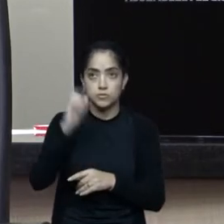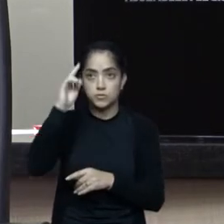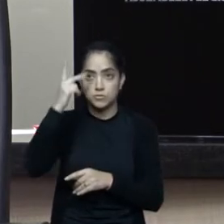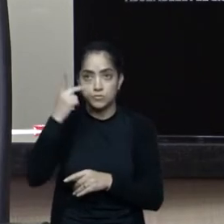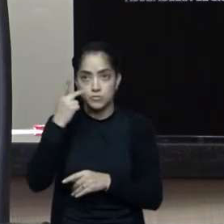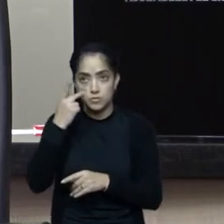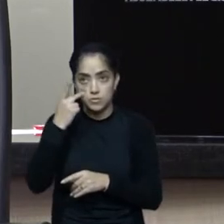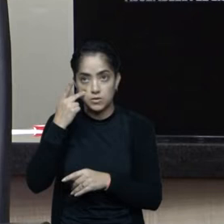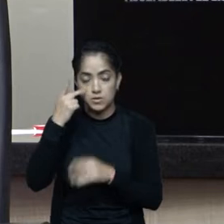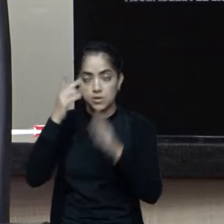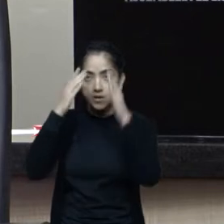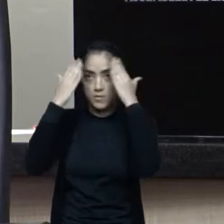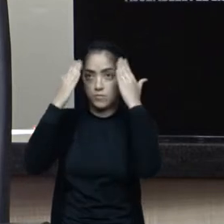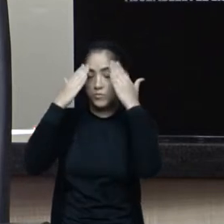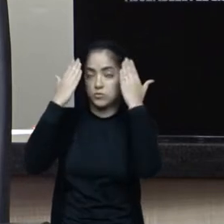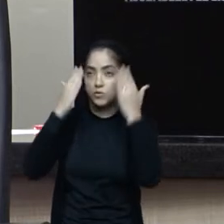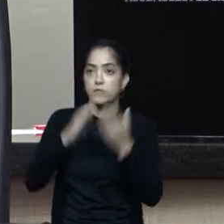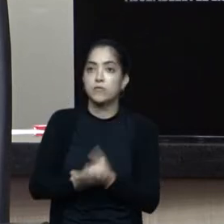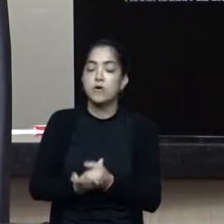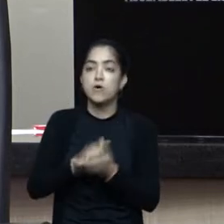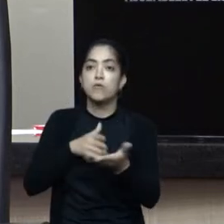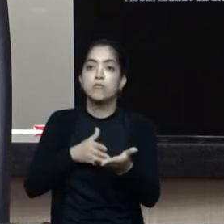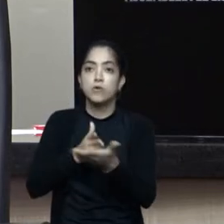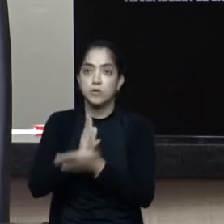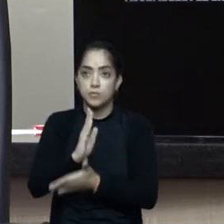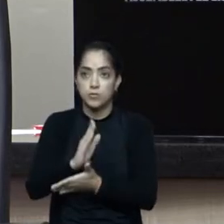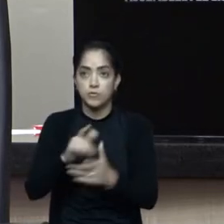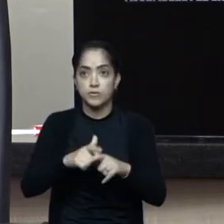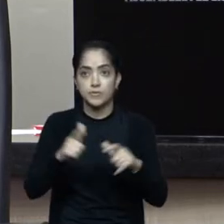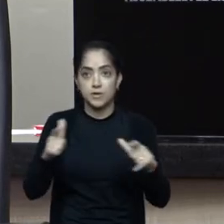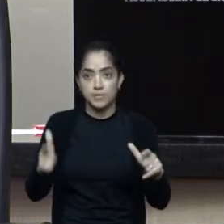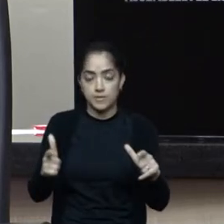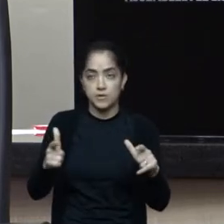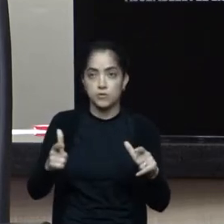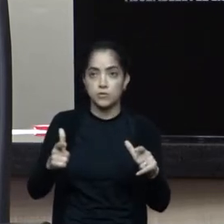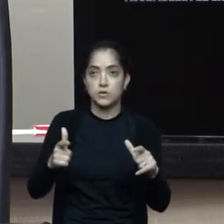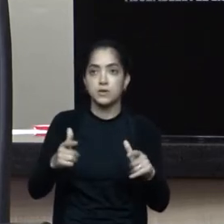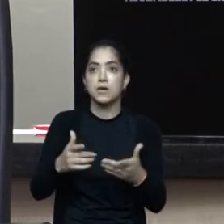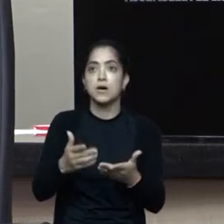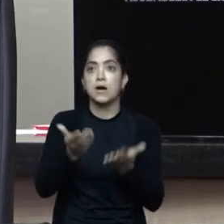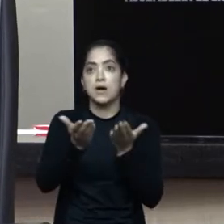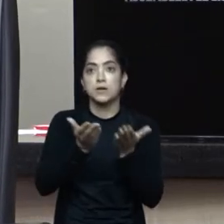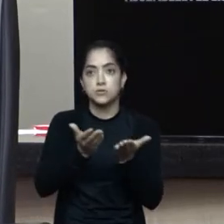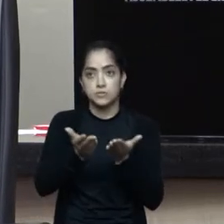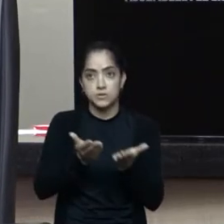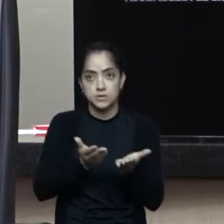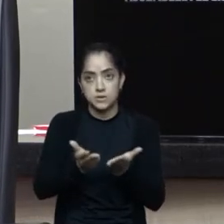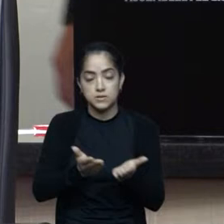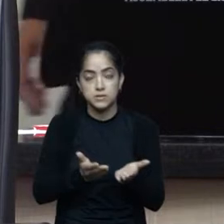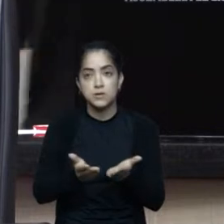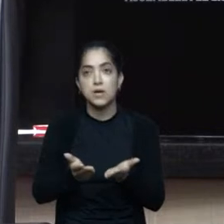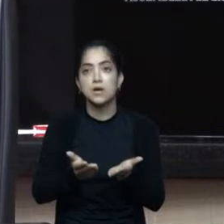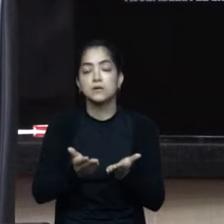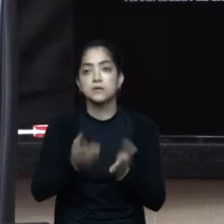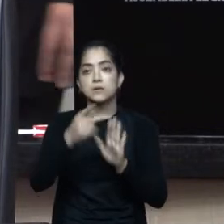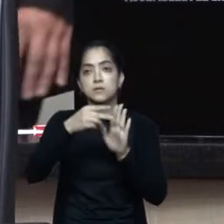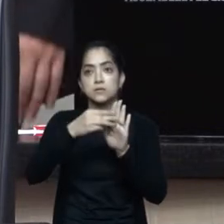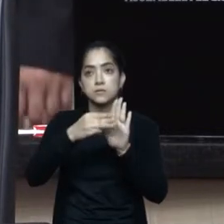José Milton Schaeffer, foi aprovada por maioria em turno único a admissibilidade da medida provisória número